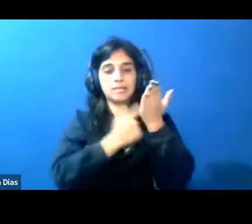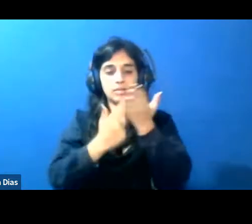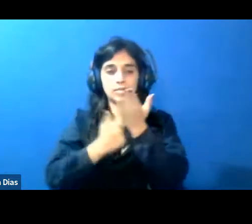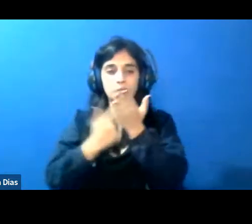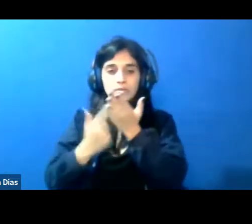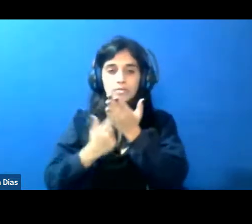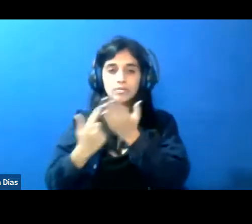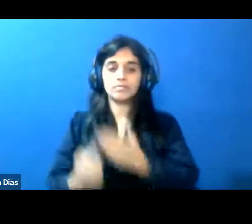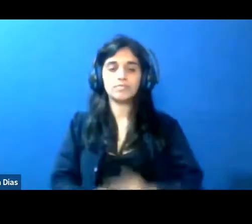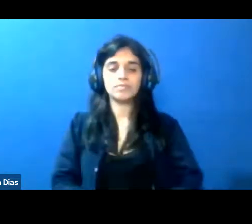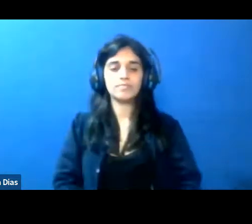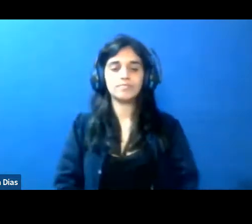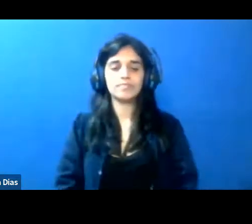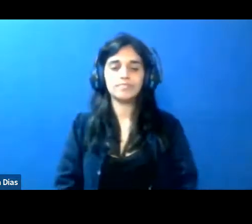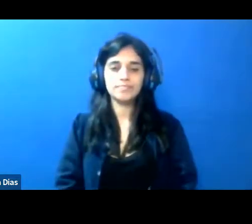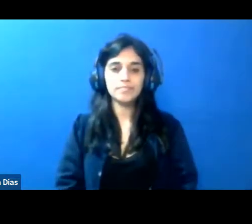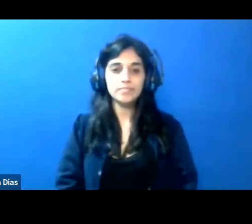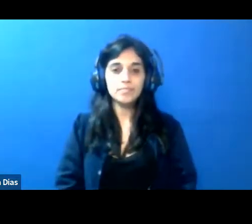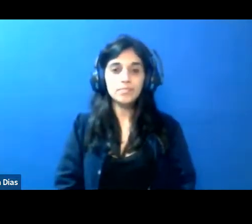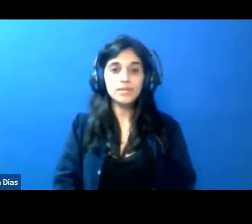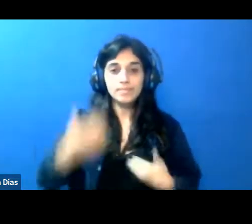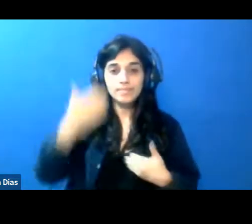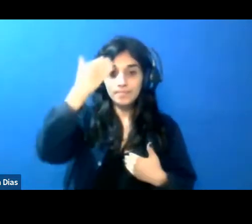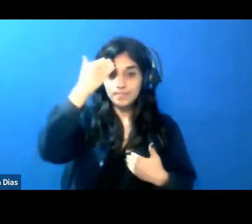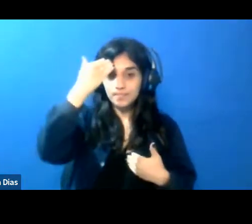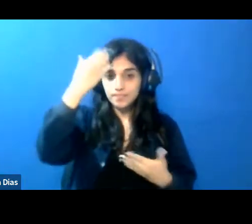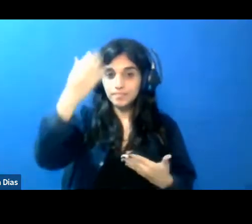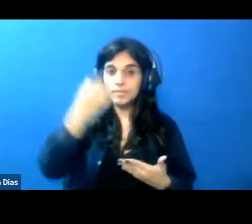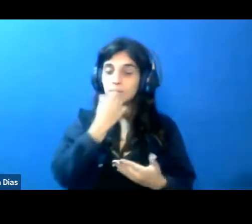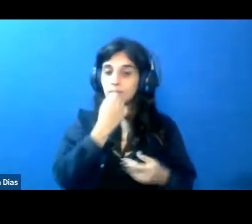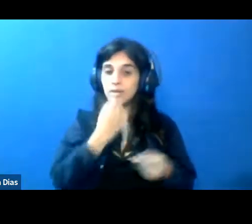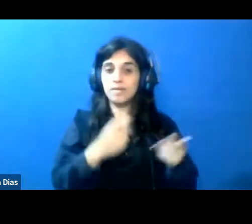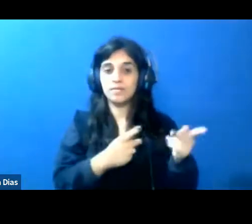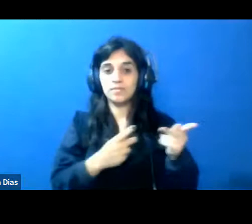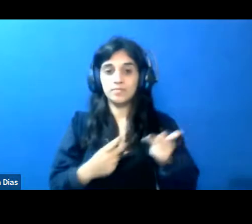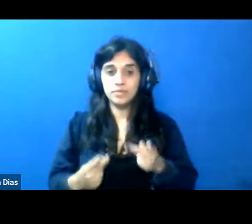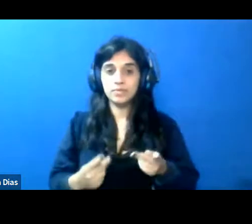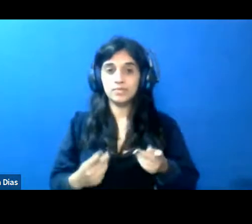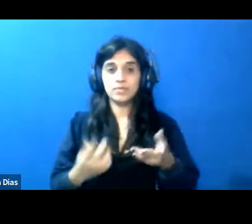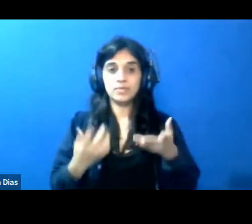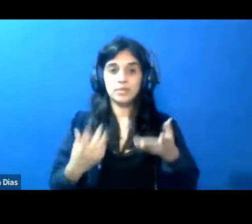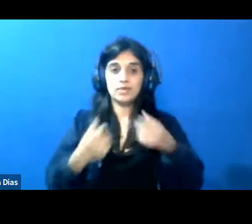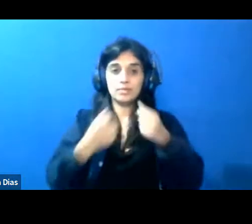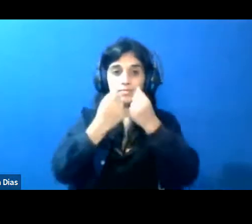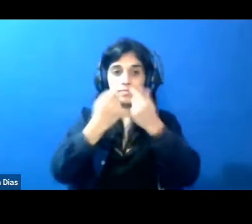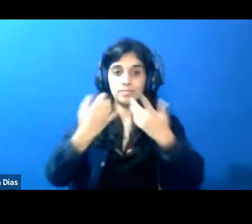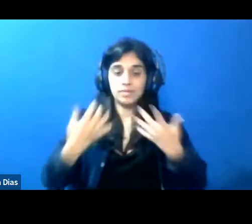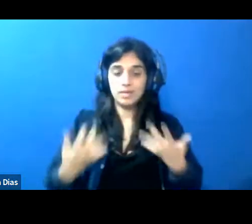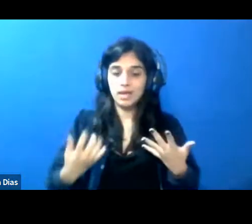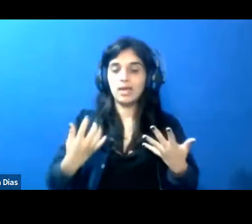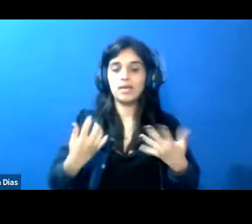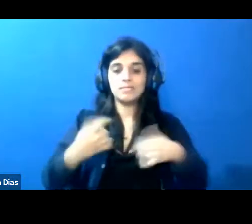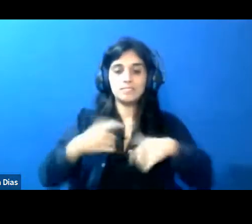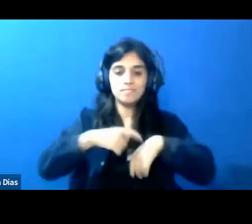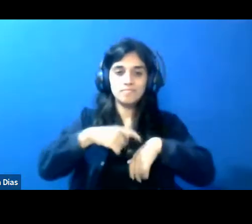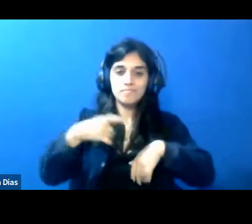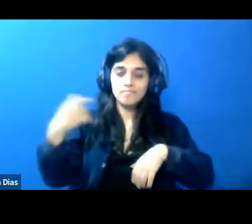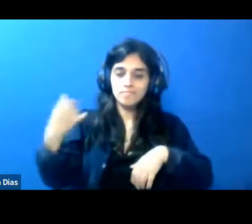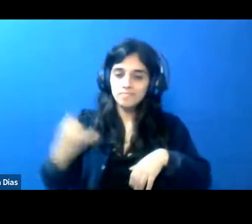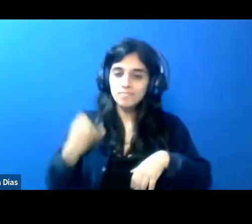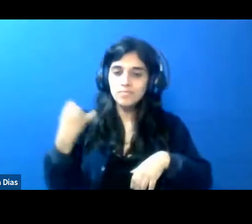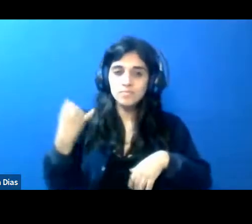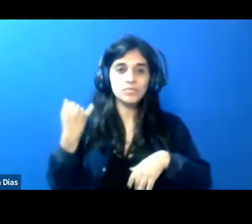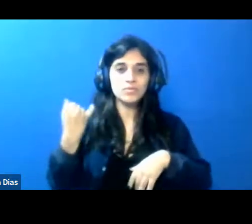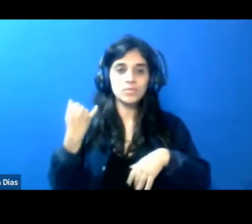já, dou as boas-vindas também. E eu gostaria de dizer que aqui nesse espaço, o Roteiros de Visita do Fazendo